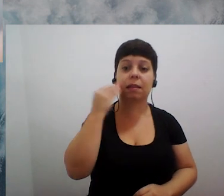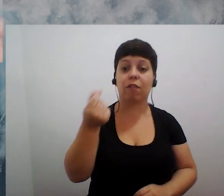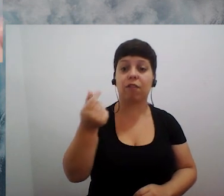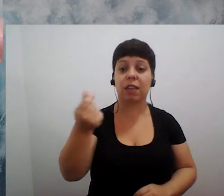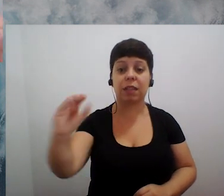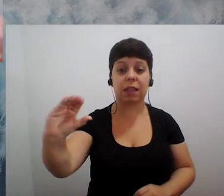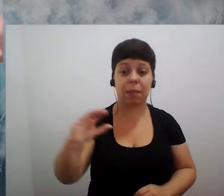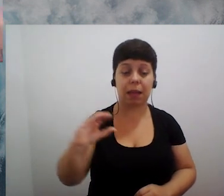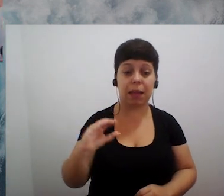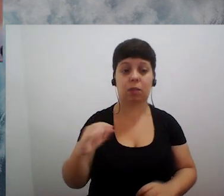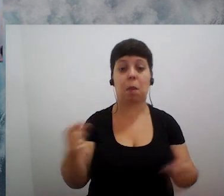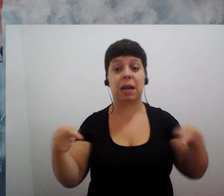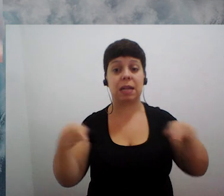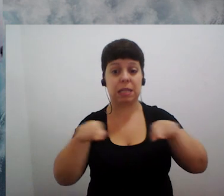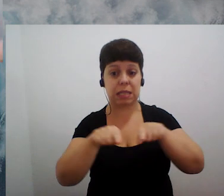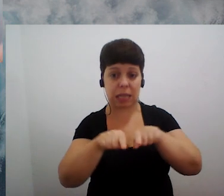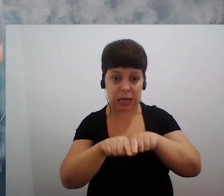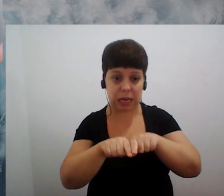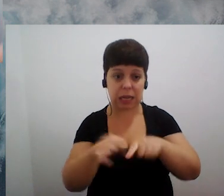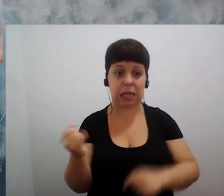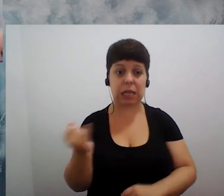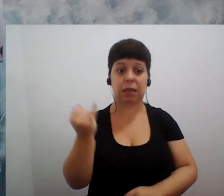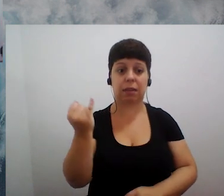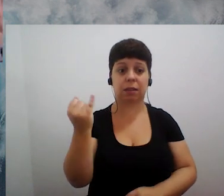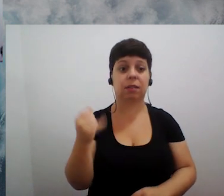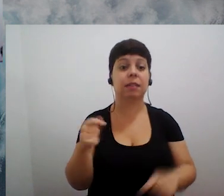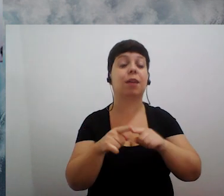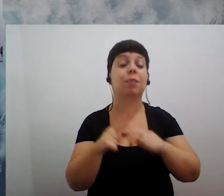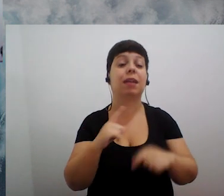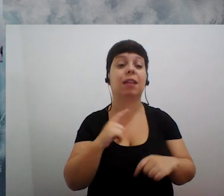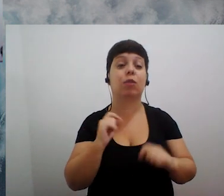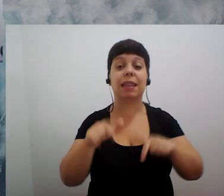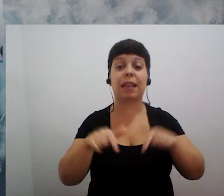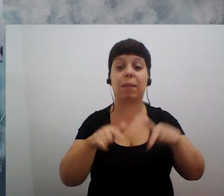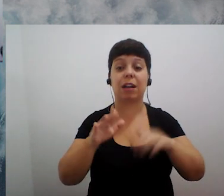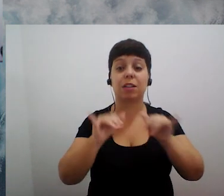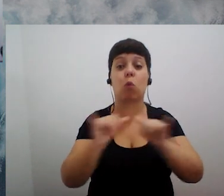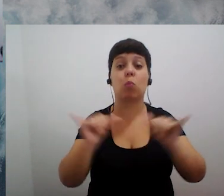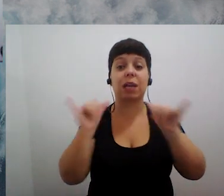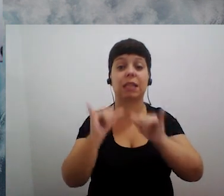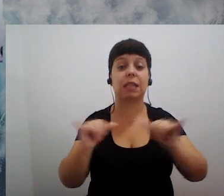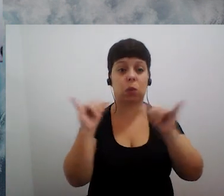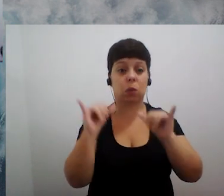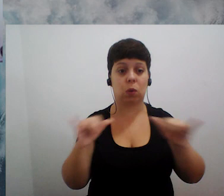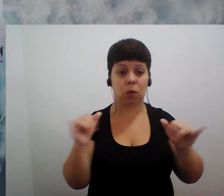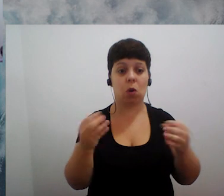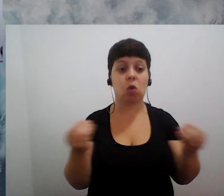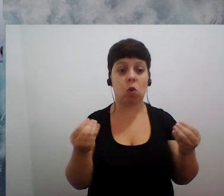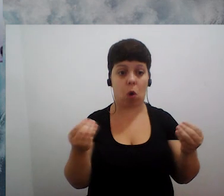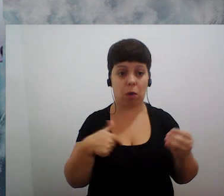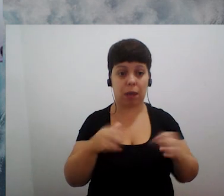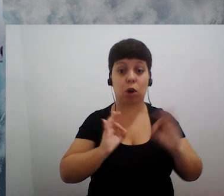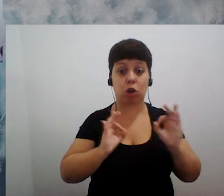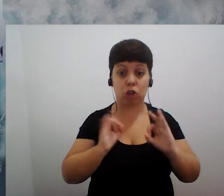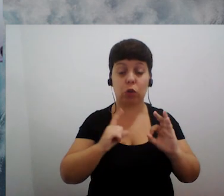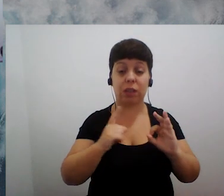de financiamento, parcerias importantes. E também a gente esbarra um pouco no trabalho de comunicação, como realmente